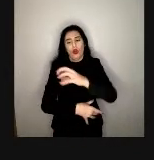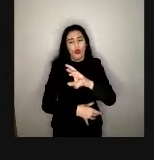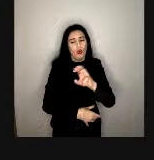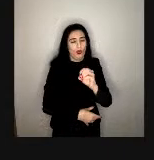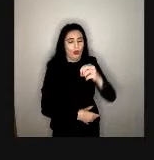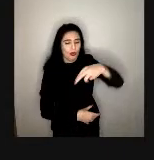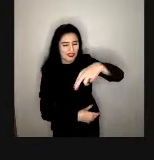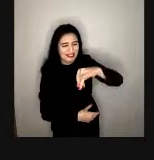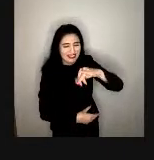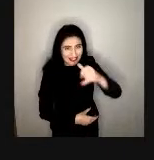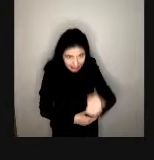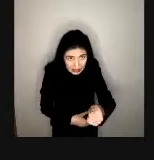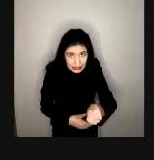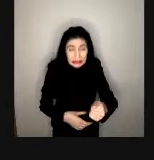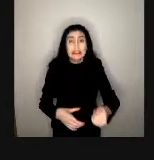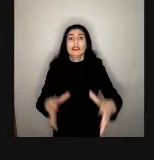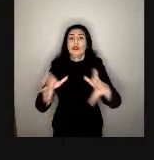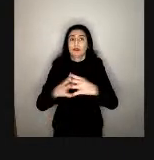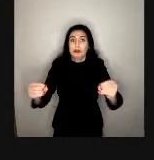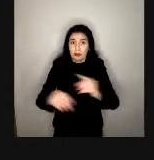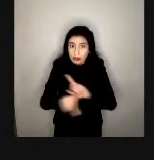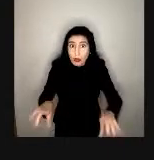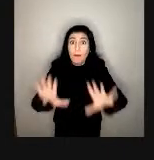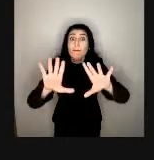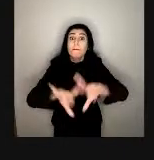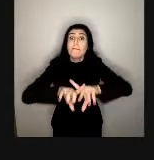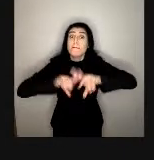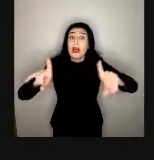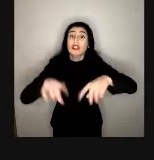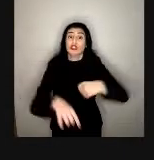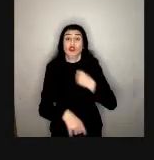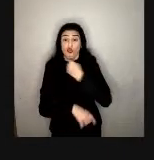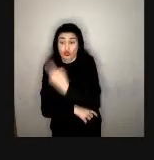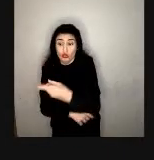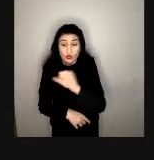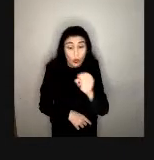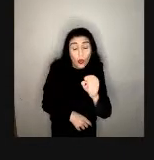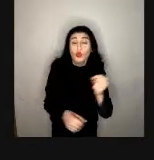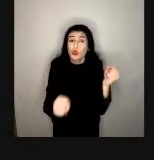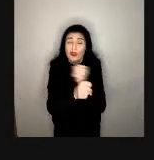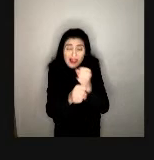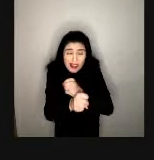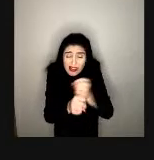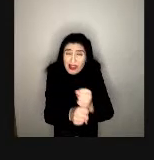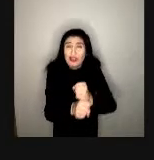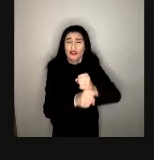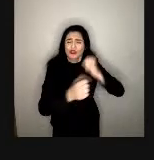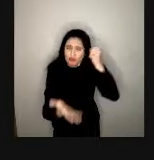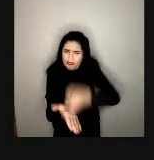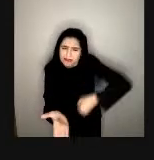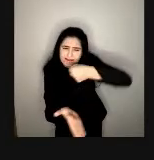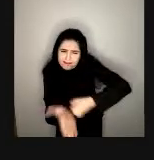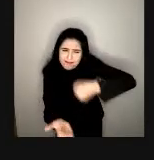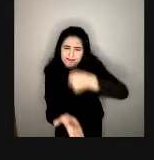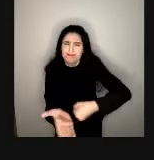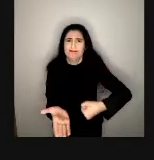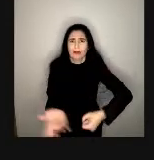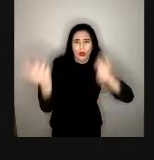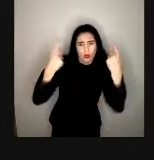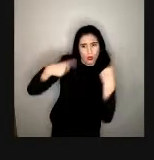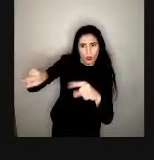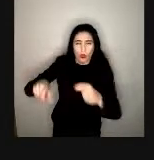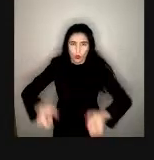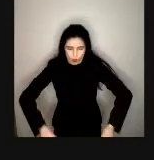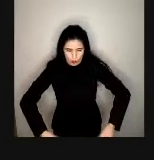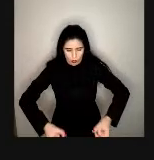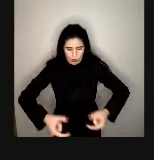Pode falar. E ela está há 18 anos nessa luta contra o câncer, e firme e forte. E criou a MUC, que é